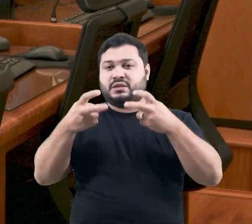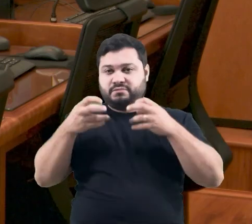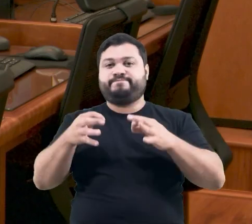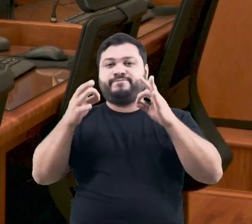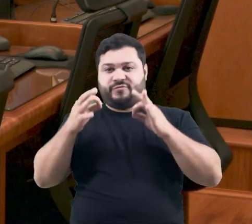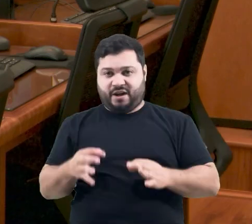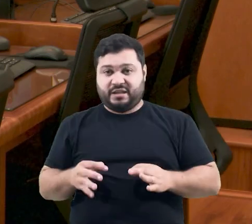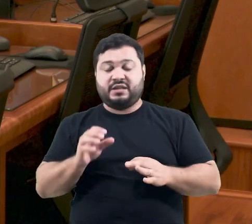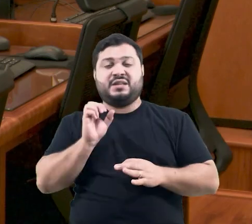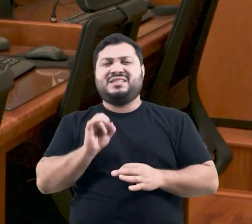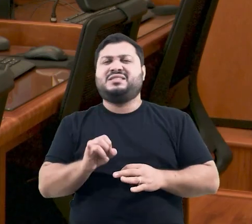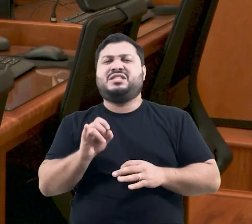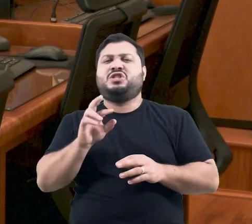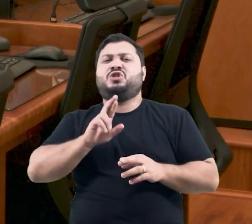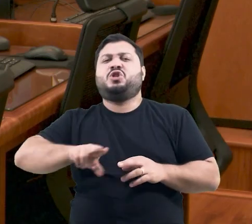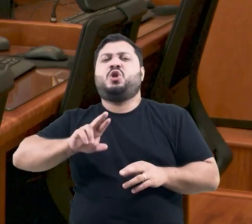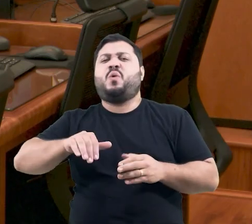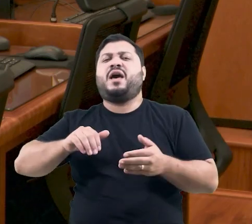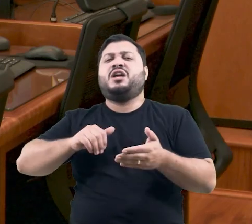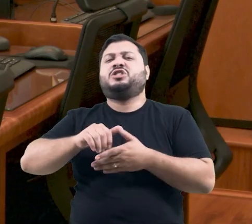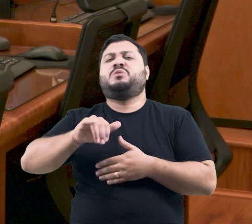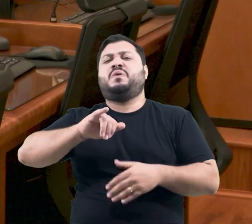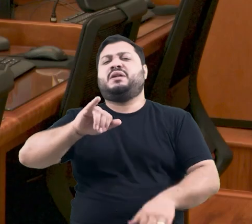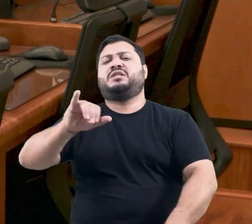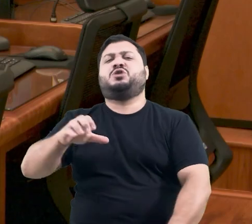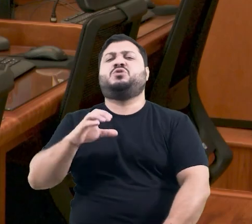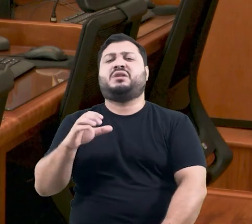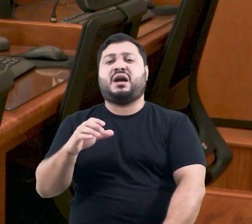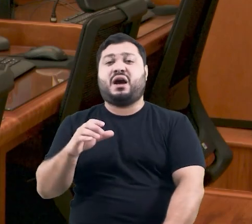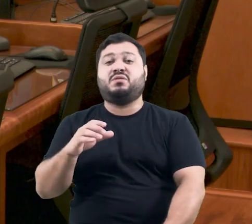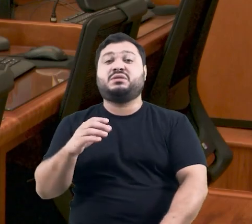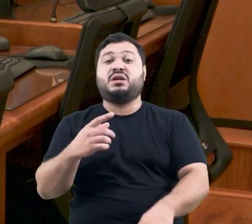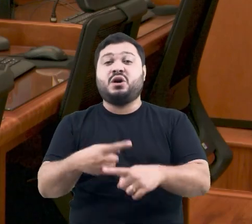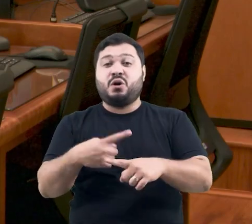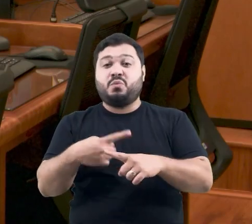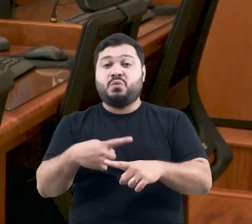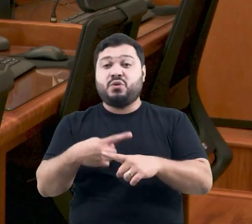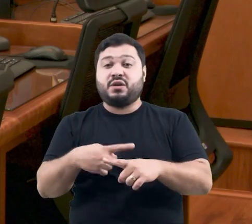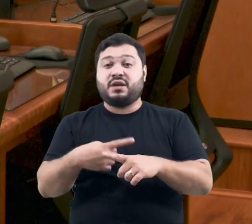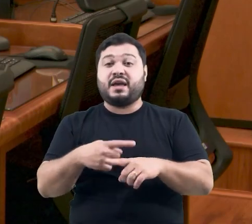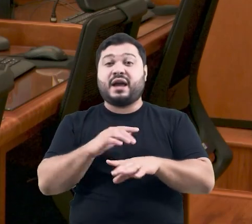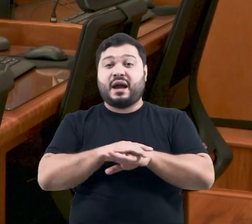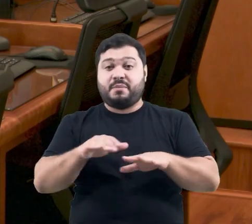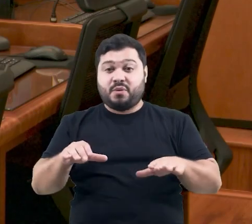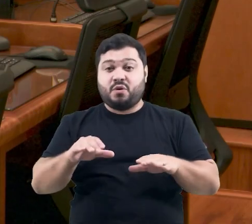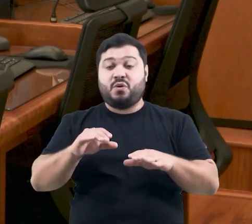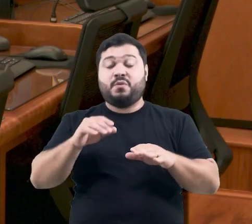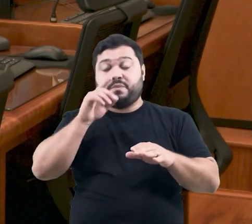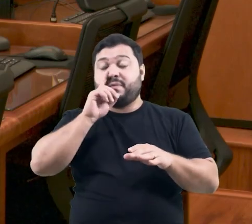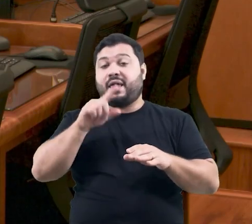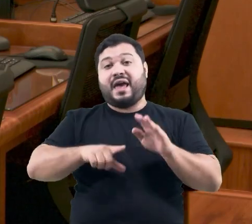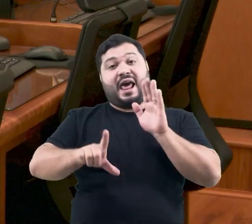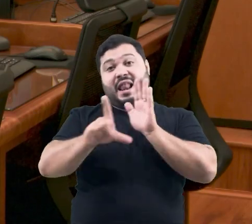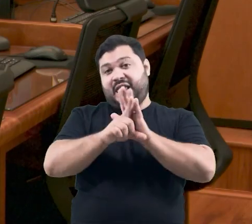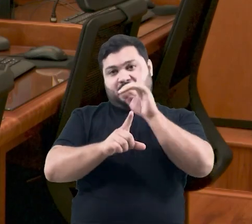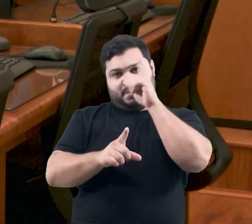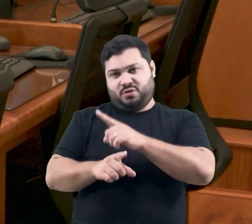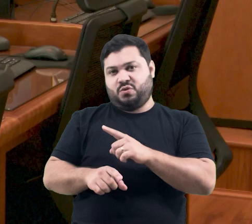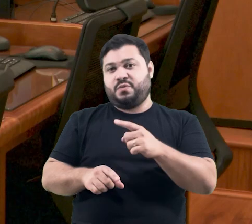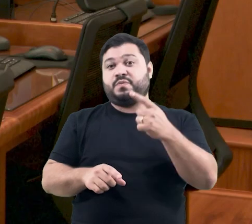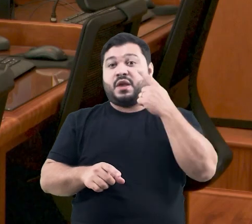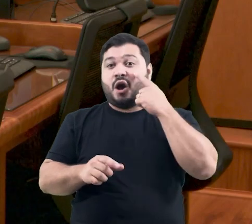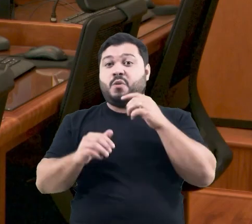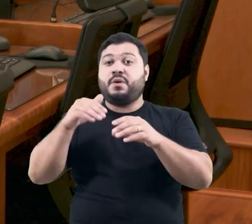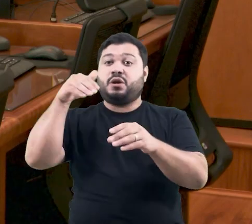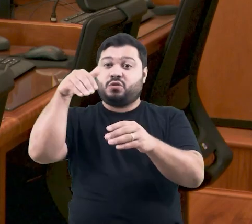ser reconhecida válida, sem que isso configure dispensa sem justa causa, uma vez que a extinção do vínculo se dá por imposição